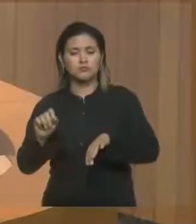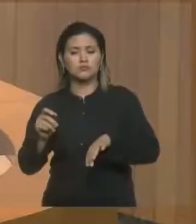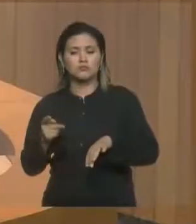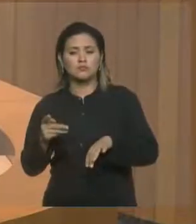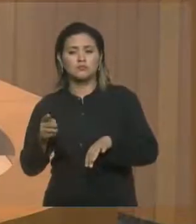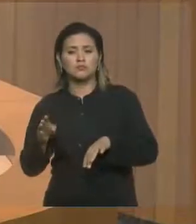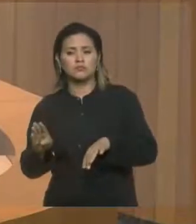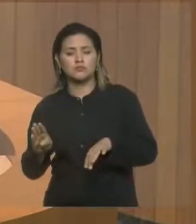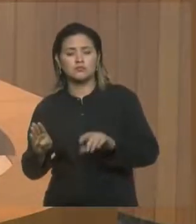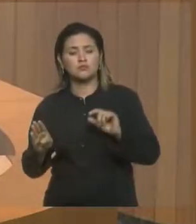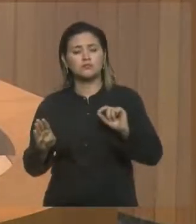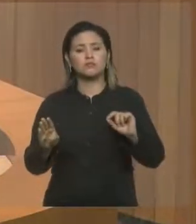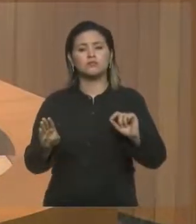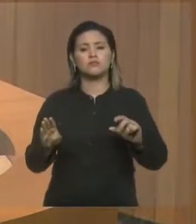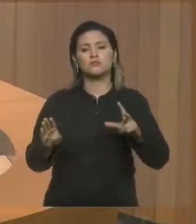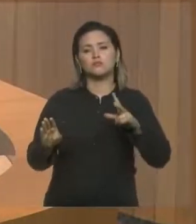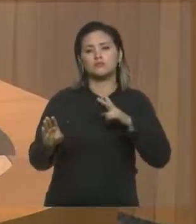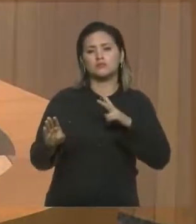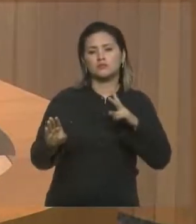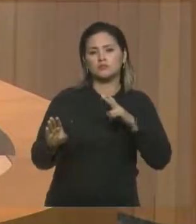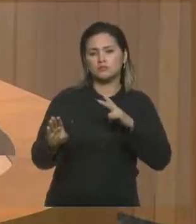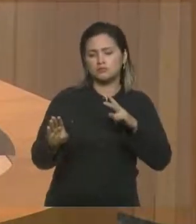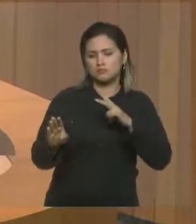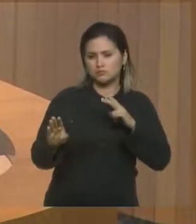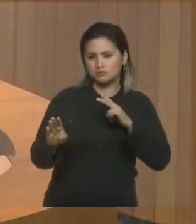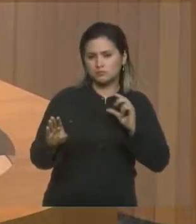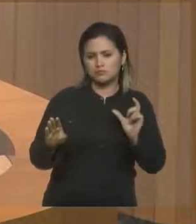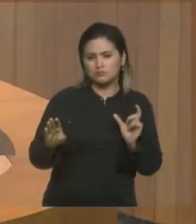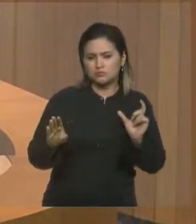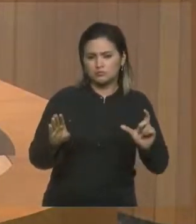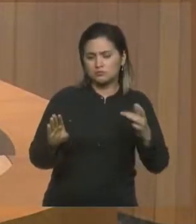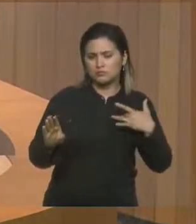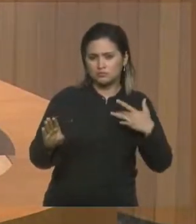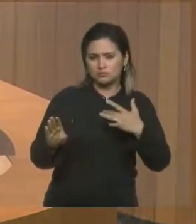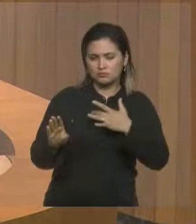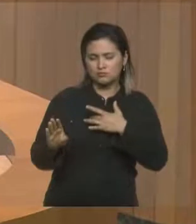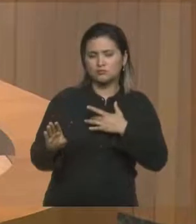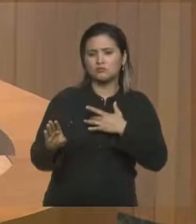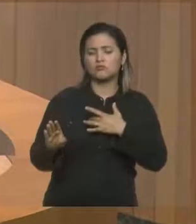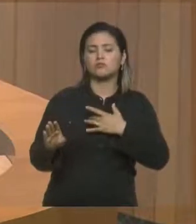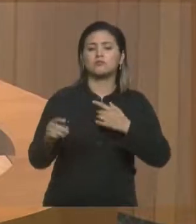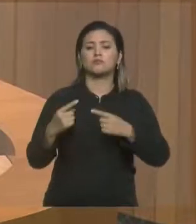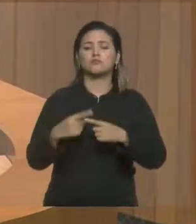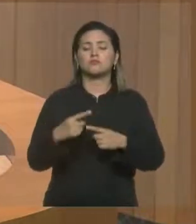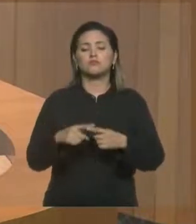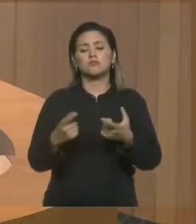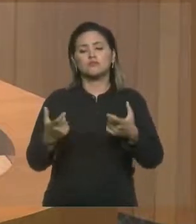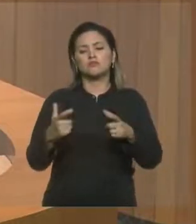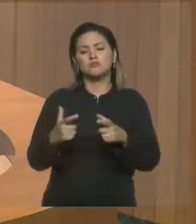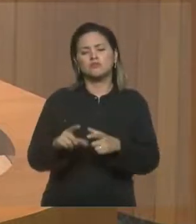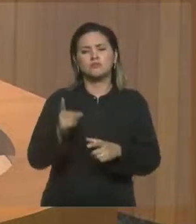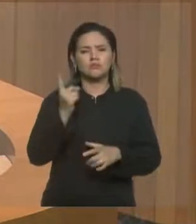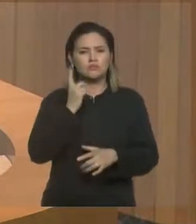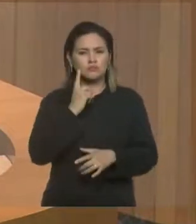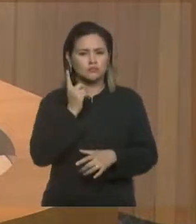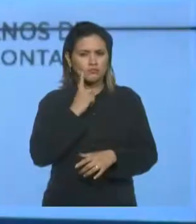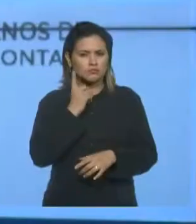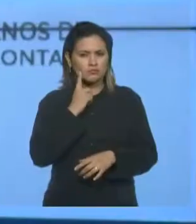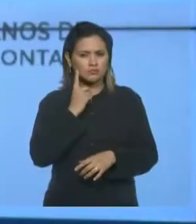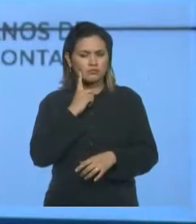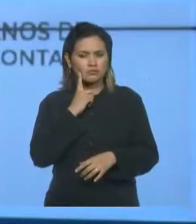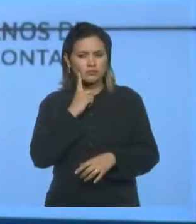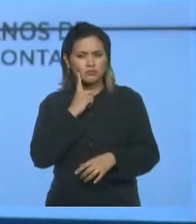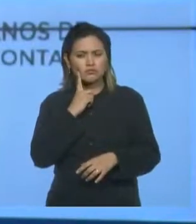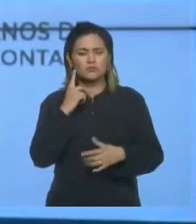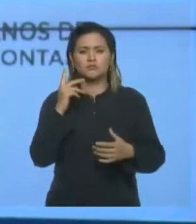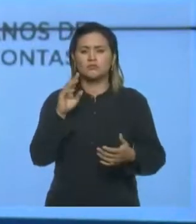que é atendimento de convênio particulares, para justamente dirimir essas dúvidas e potenciais más